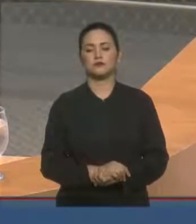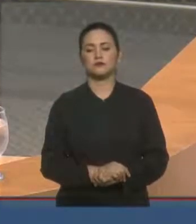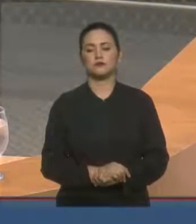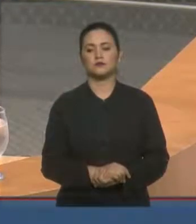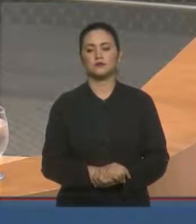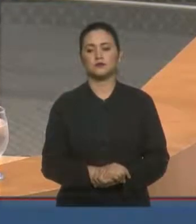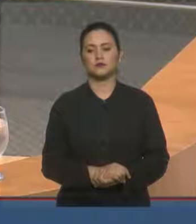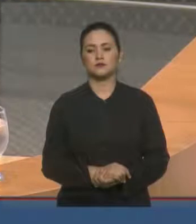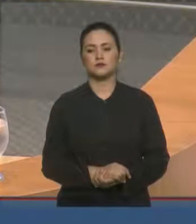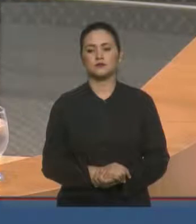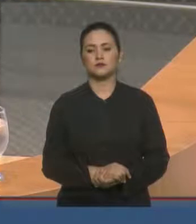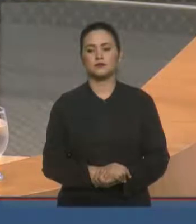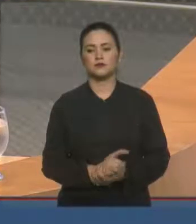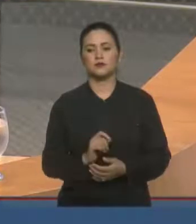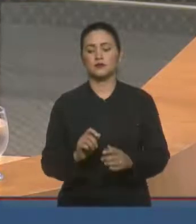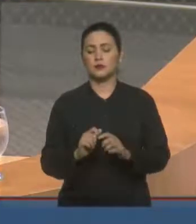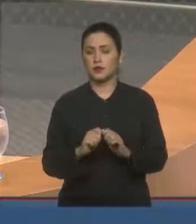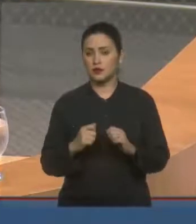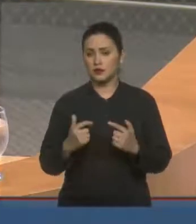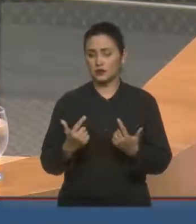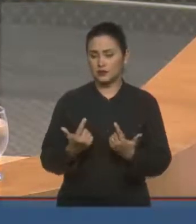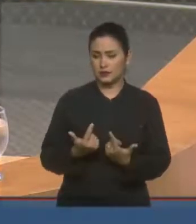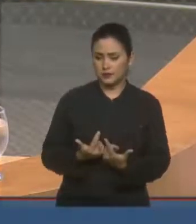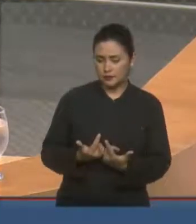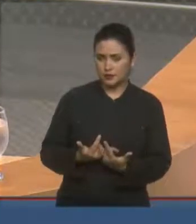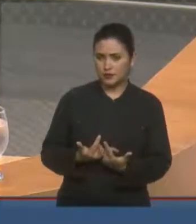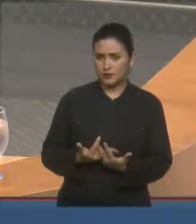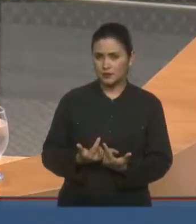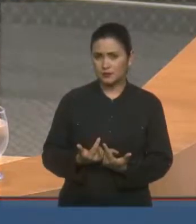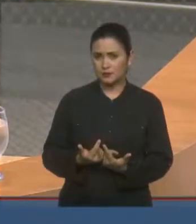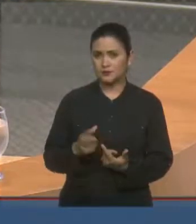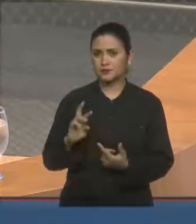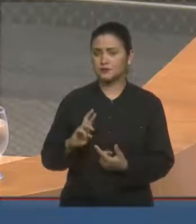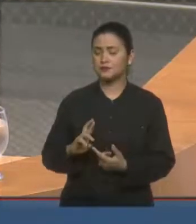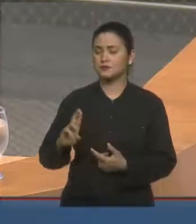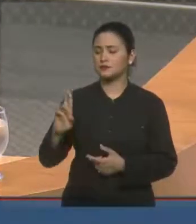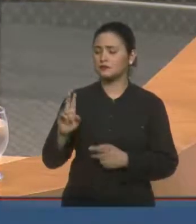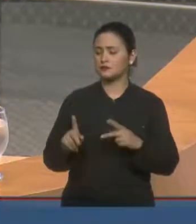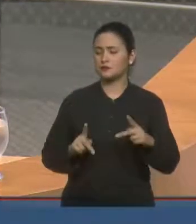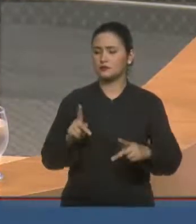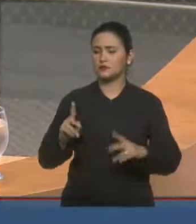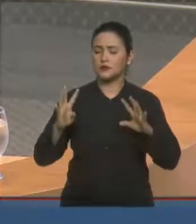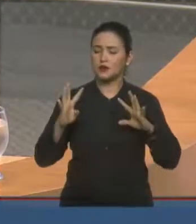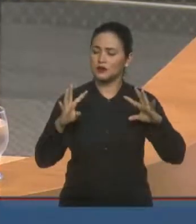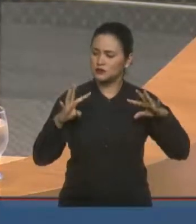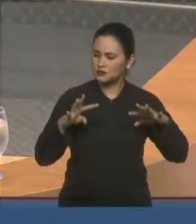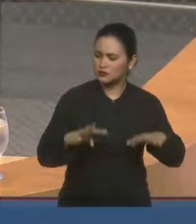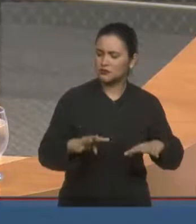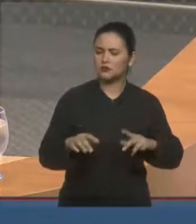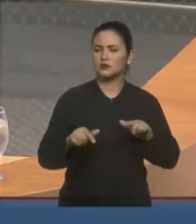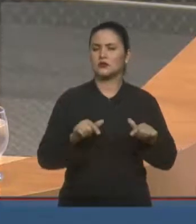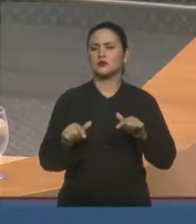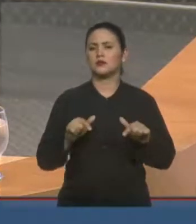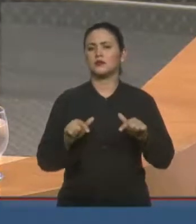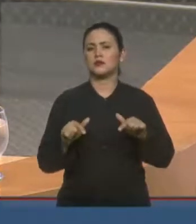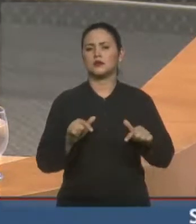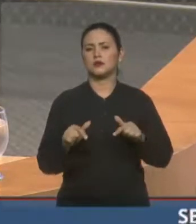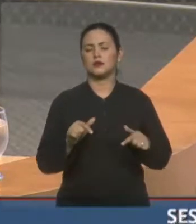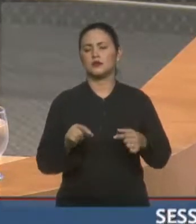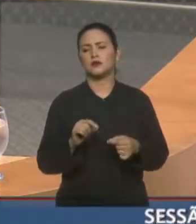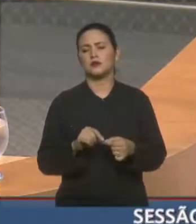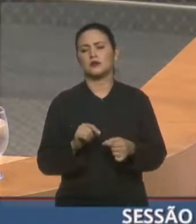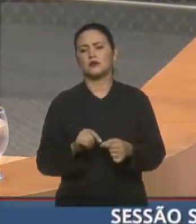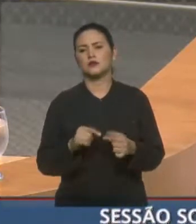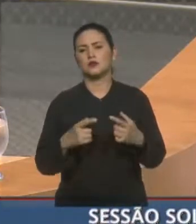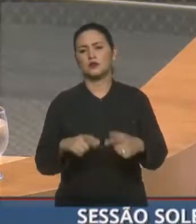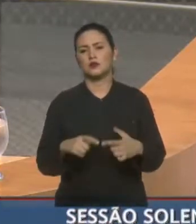Assembleia Legislativa do Estado do Maranhão, a Casa do Povo, olha para o trabalho que é feito no Centro